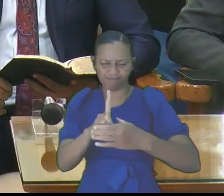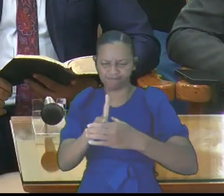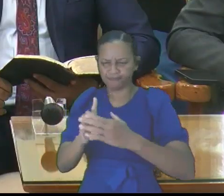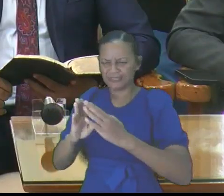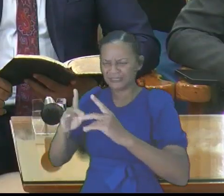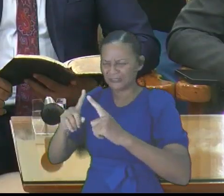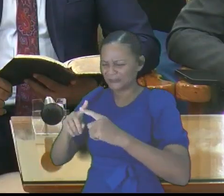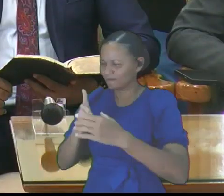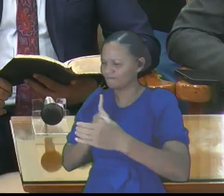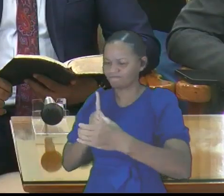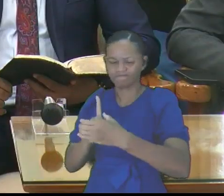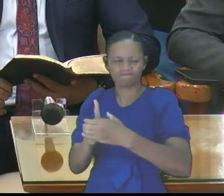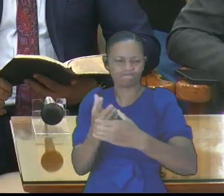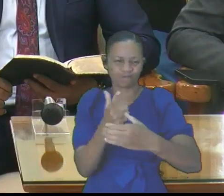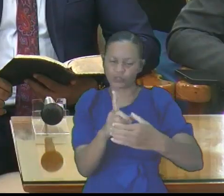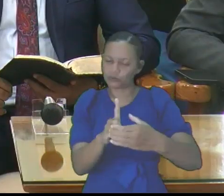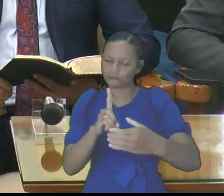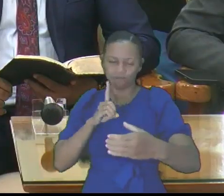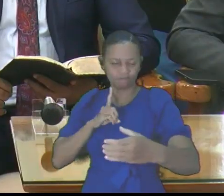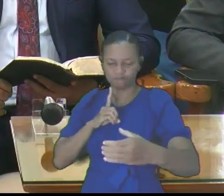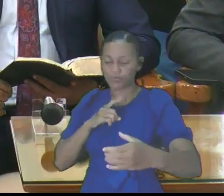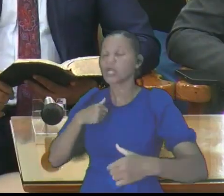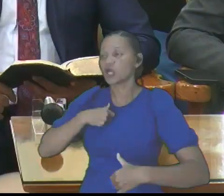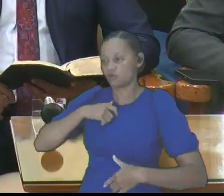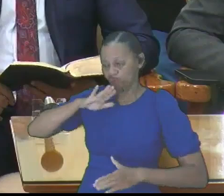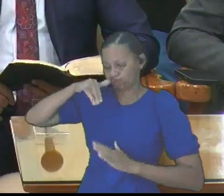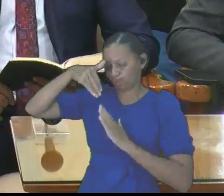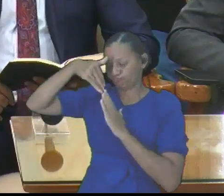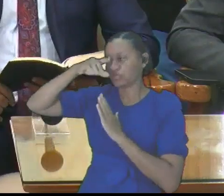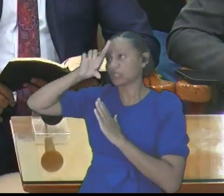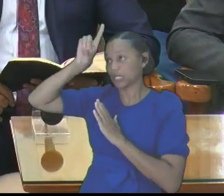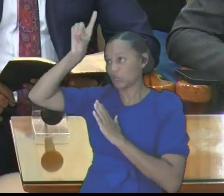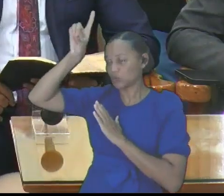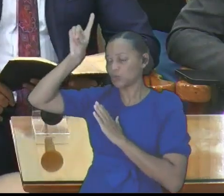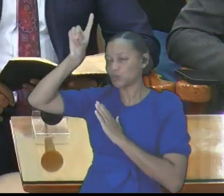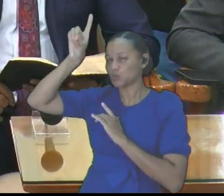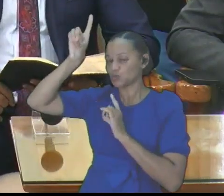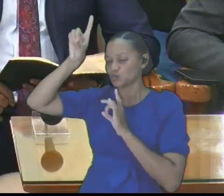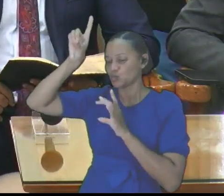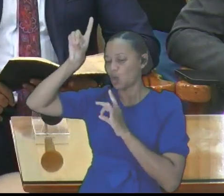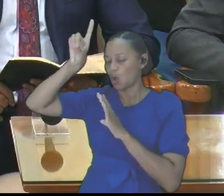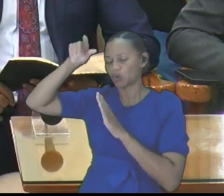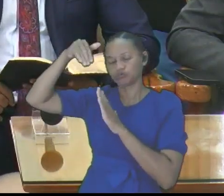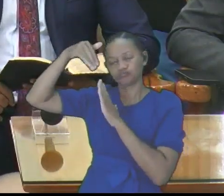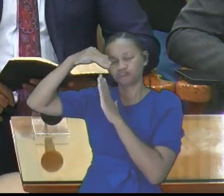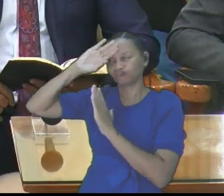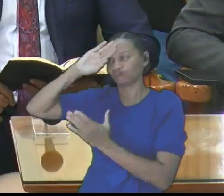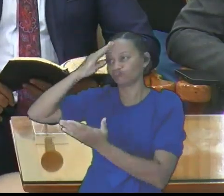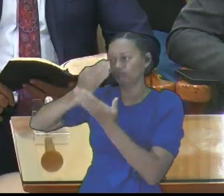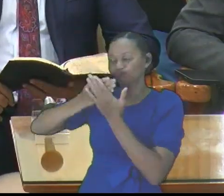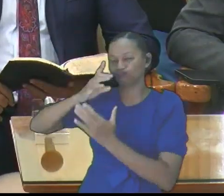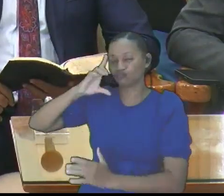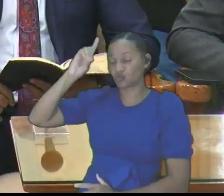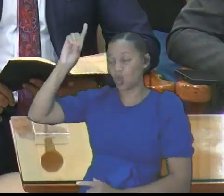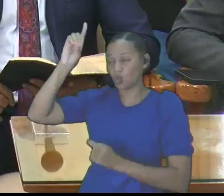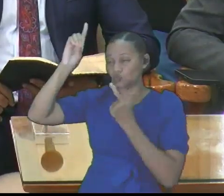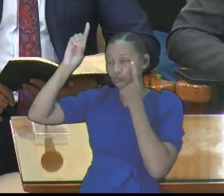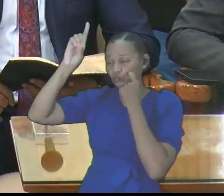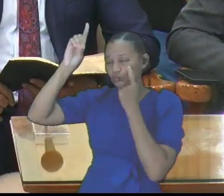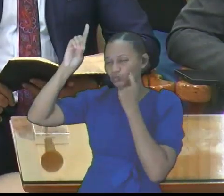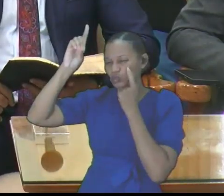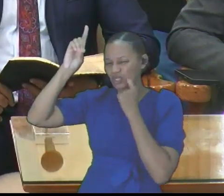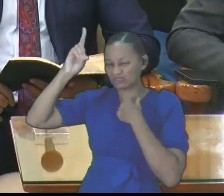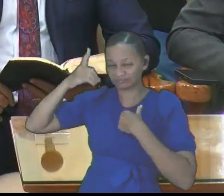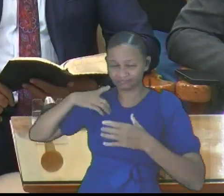nenhuma denominação. Eu creio em Deus. Eu creio em Deus, que quando eu falo em Deus eu choro.